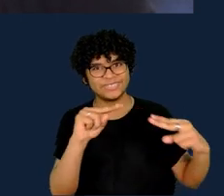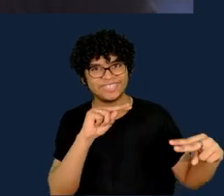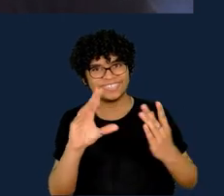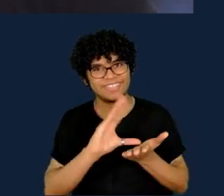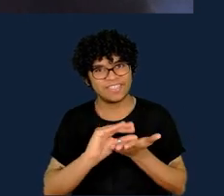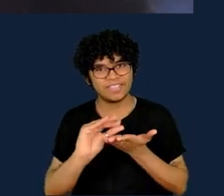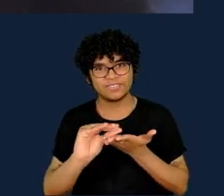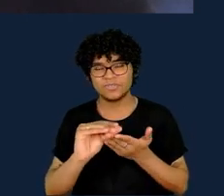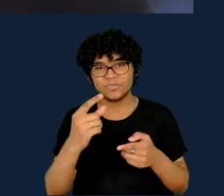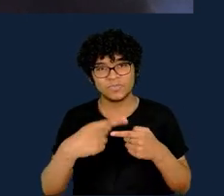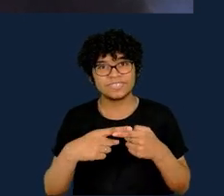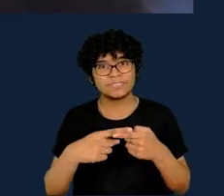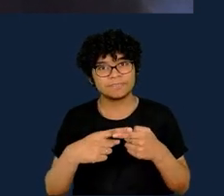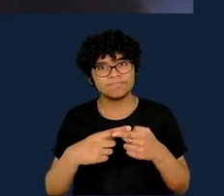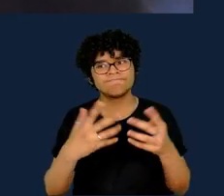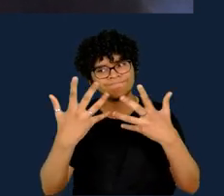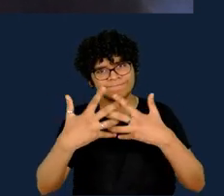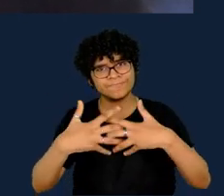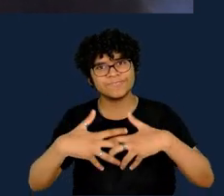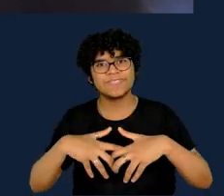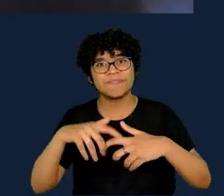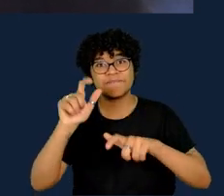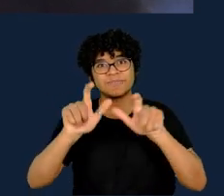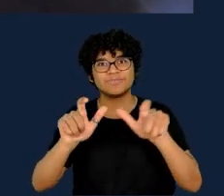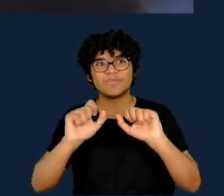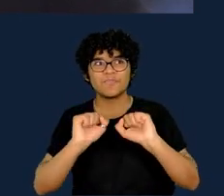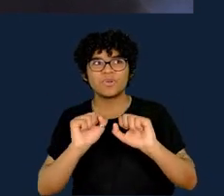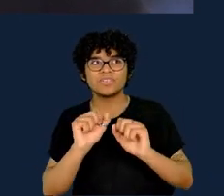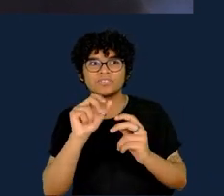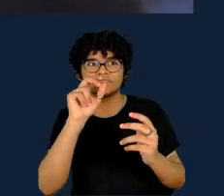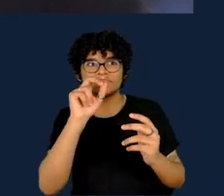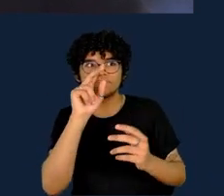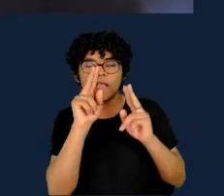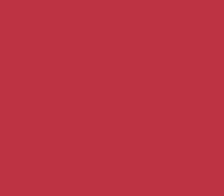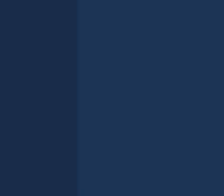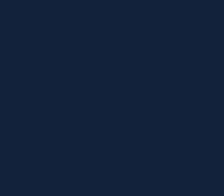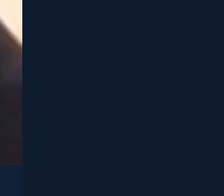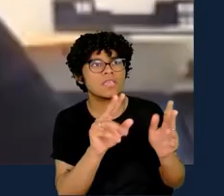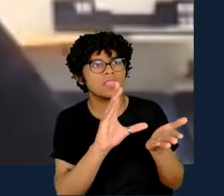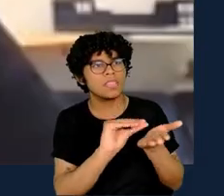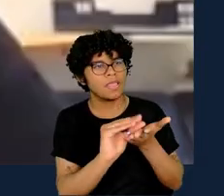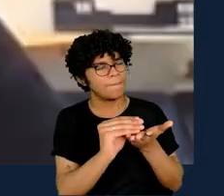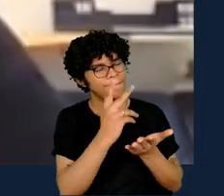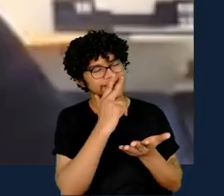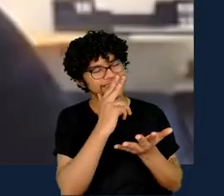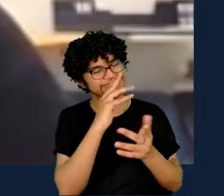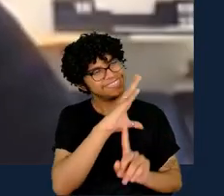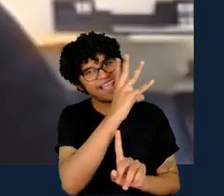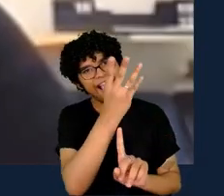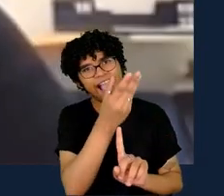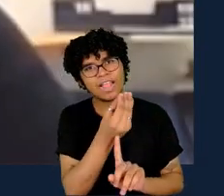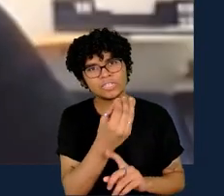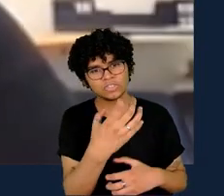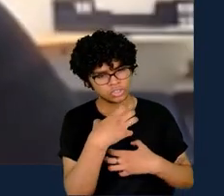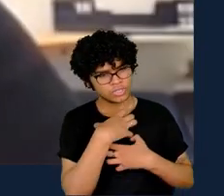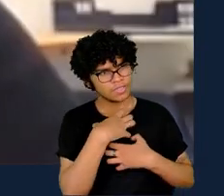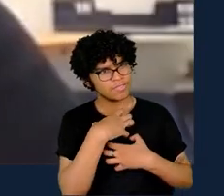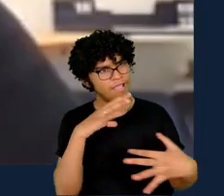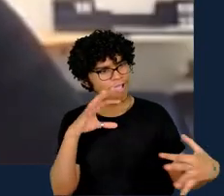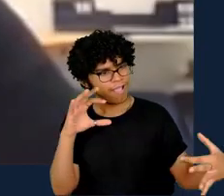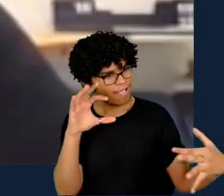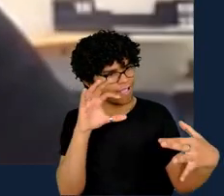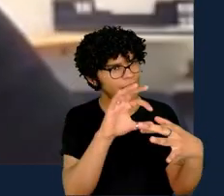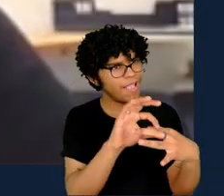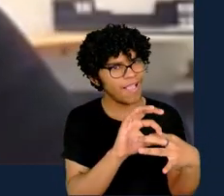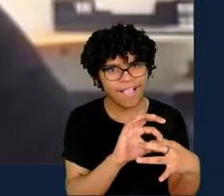As pessoas podem olhar para os dados, sentir a representação quase artística do sentimento que os dados contêm, da realidade